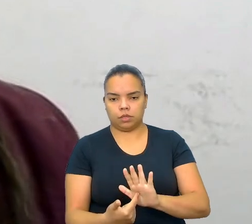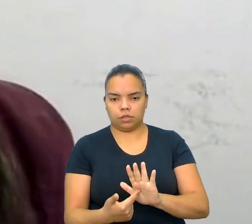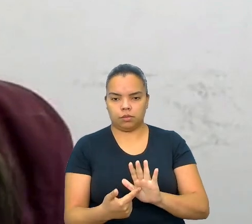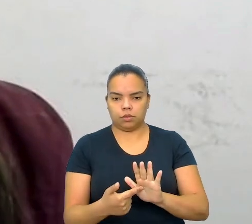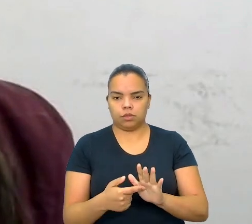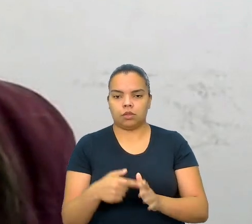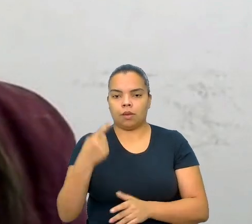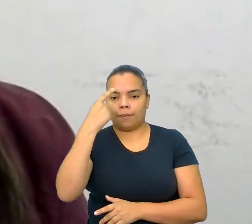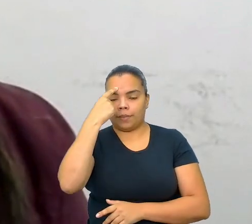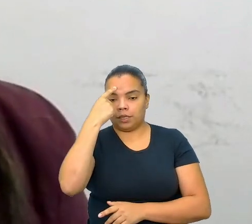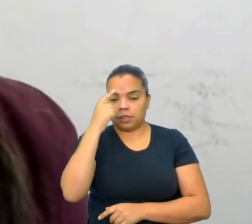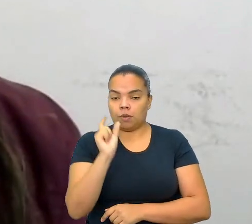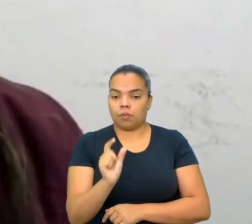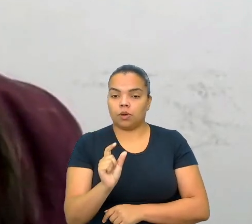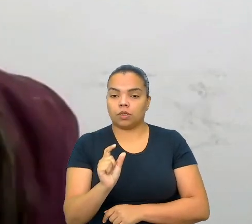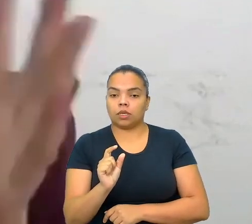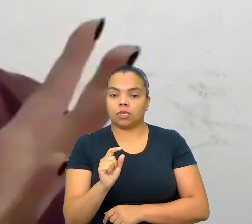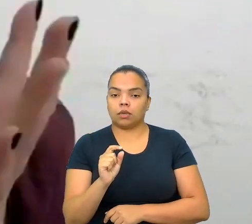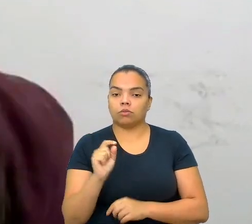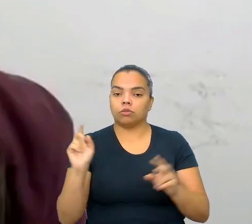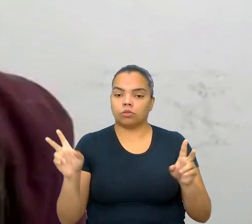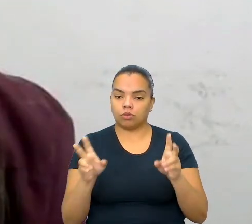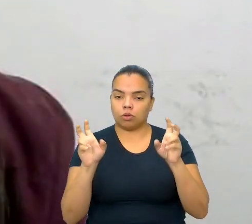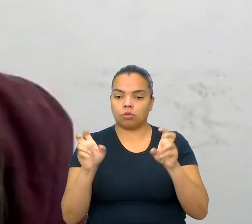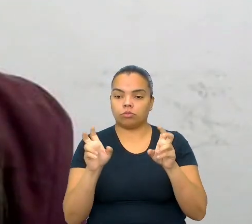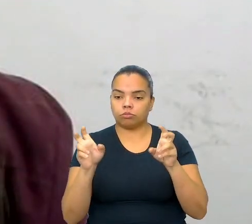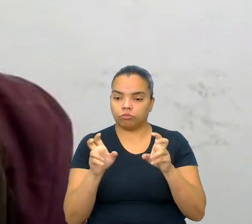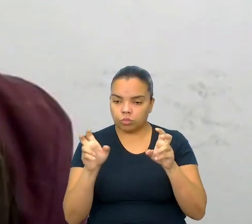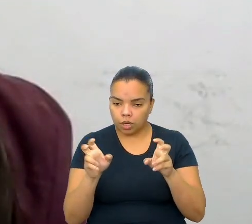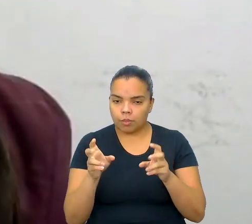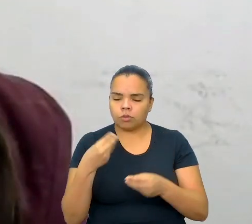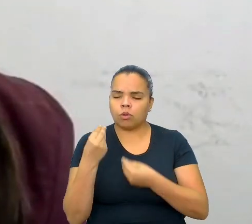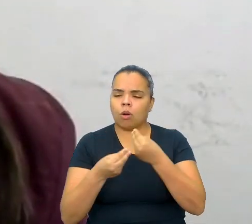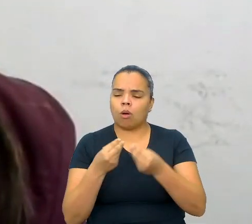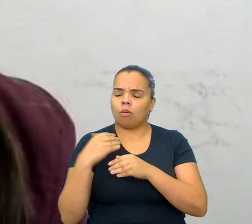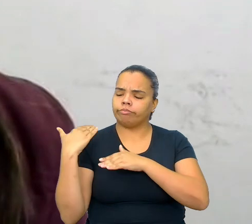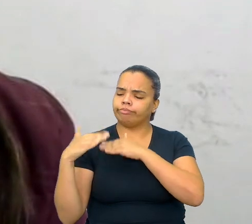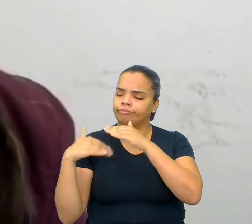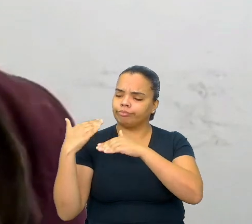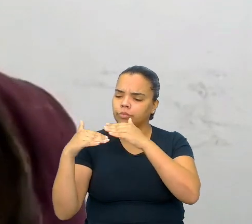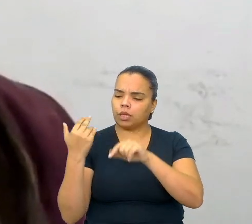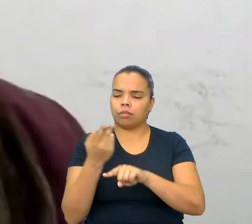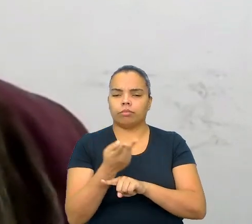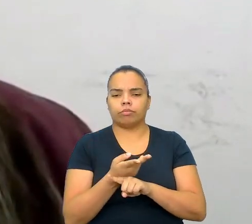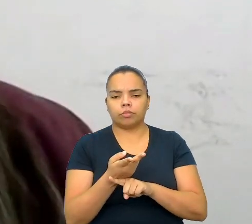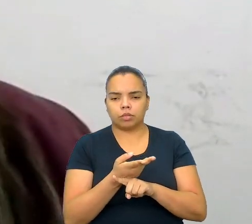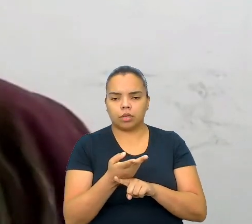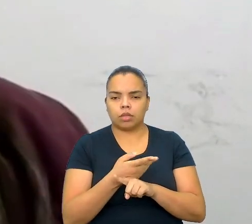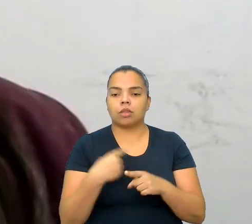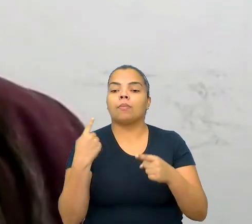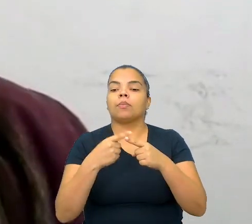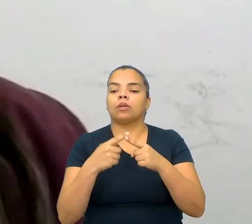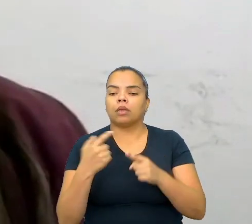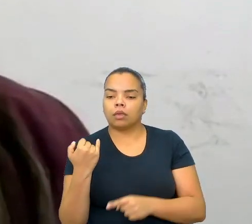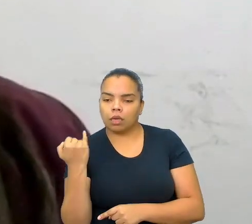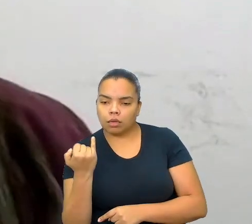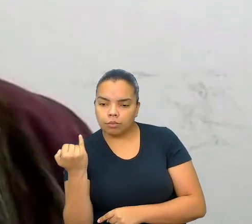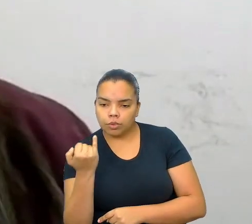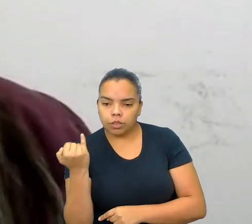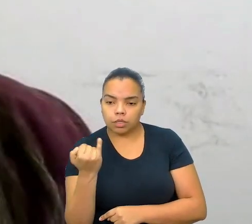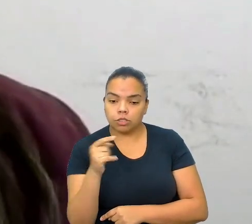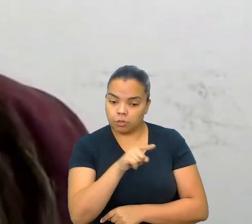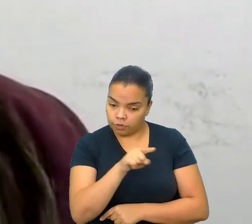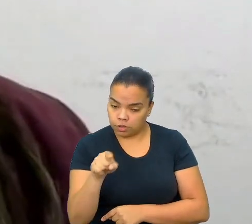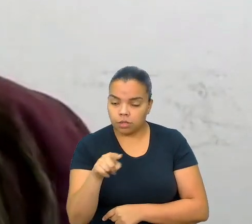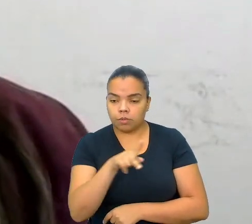vai pensar um pouquinho sobre a construção da sondagem, né, e no sentido do por que é importante para você,